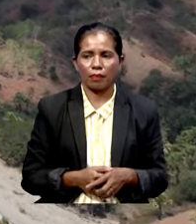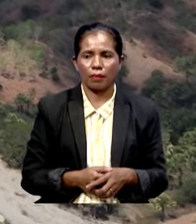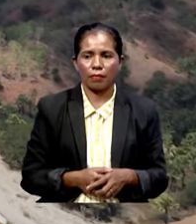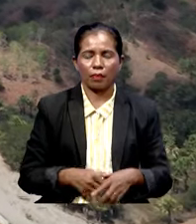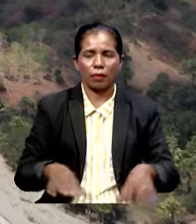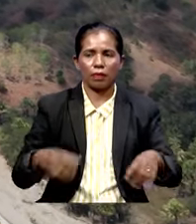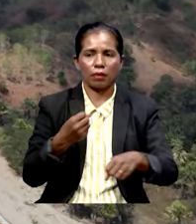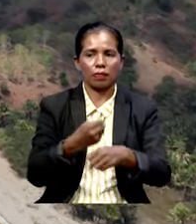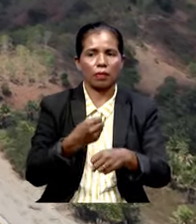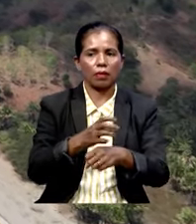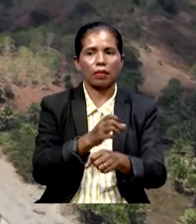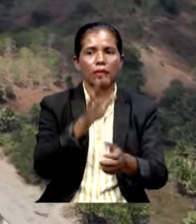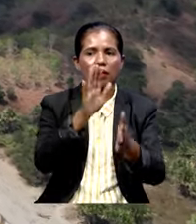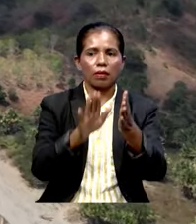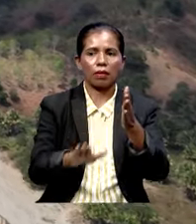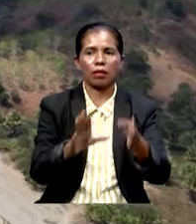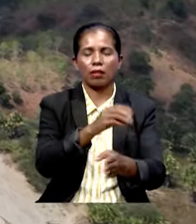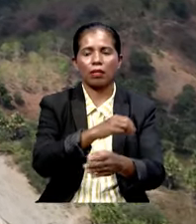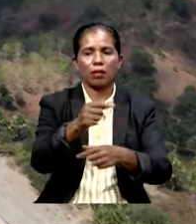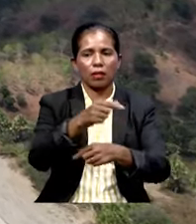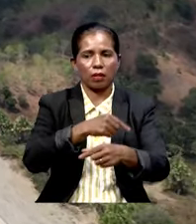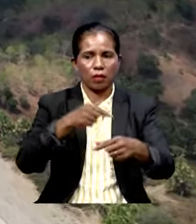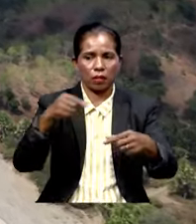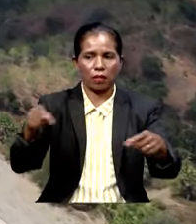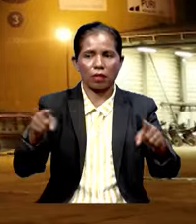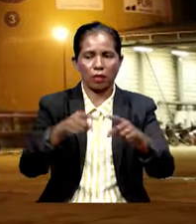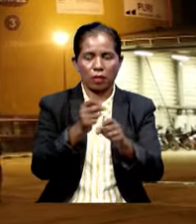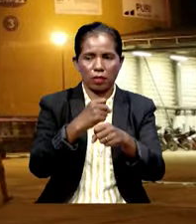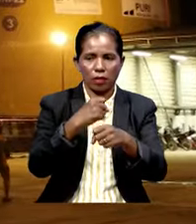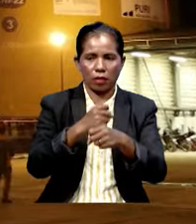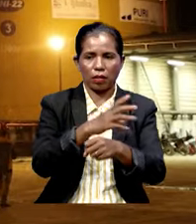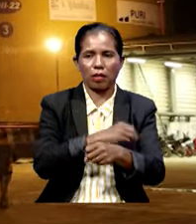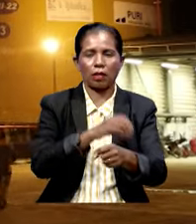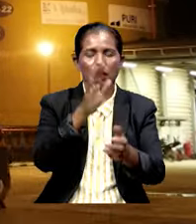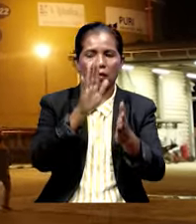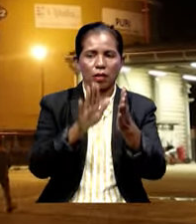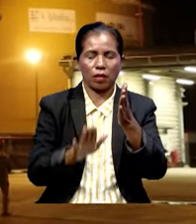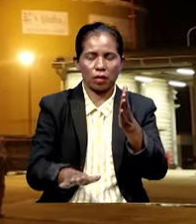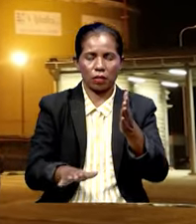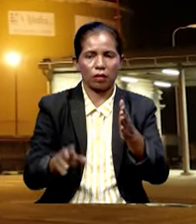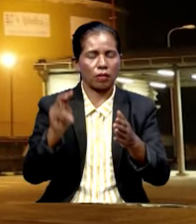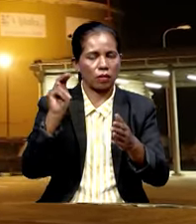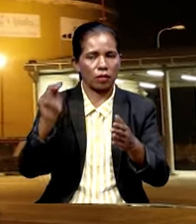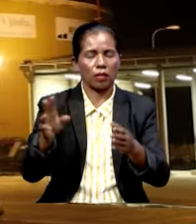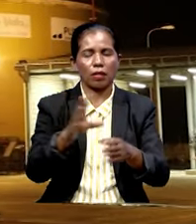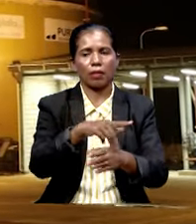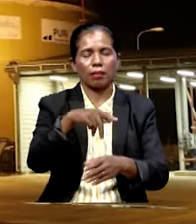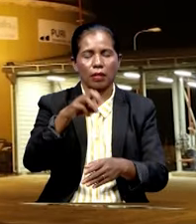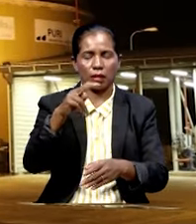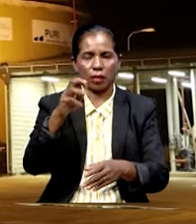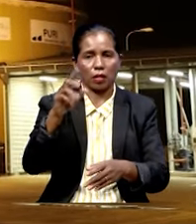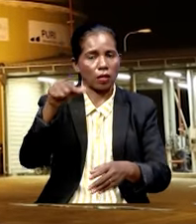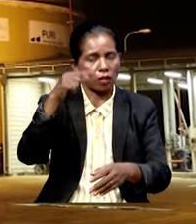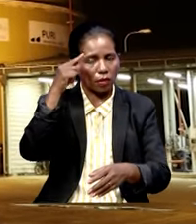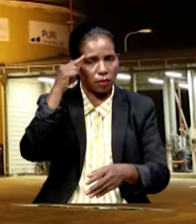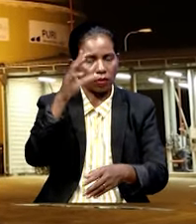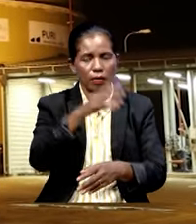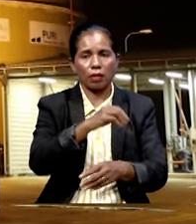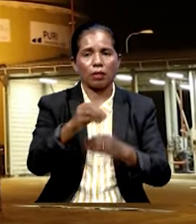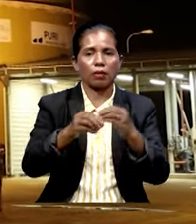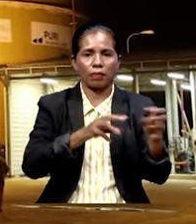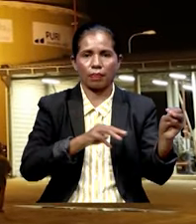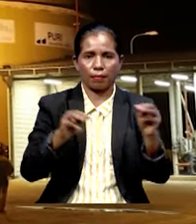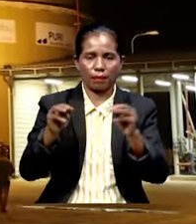Esforço ida atu hamenos aquecimento global, maka tu cria fase redução emissão nian, painel intergovernamental, konoba